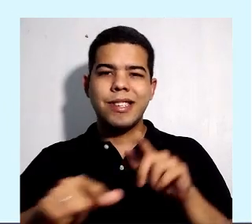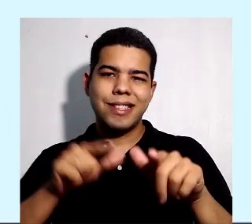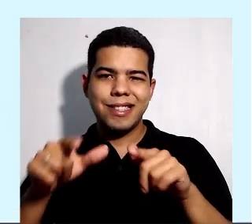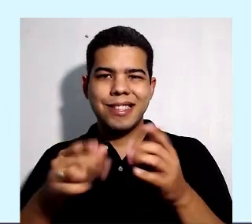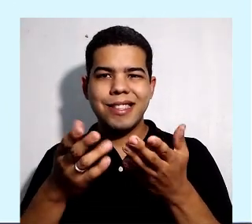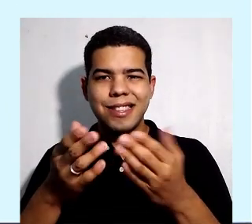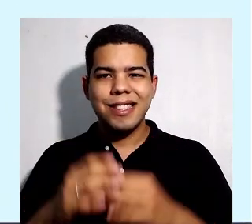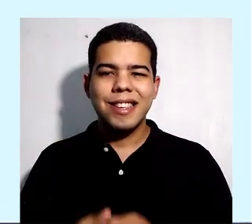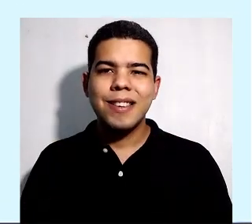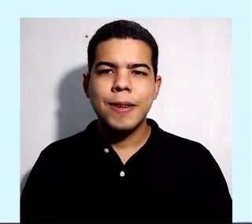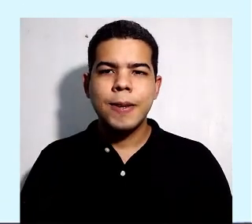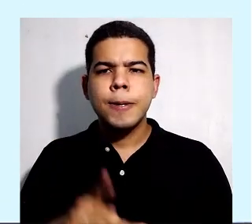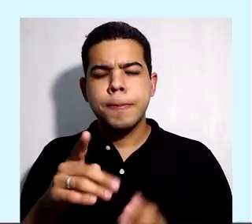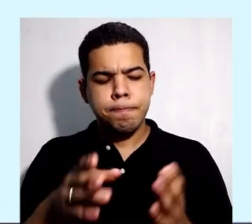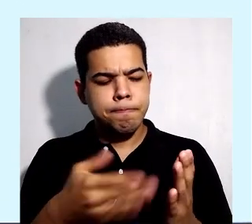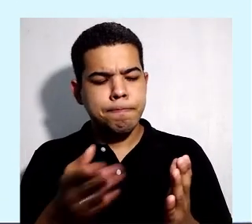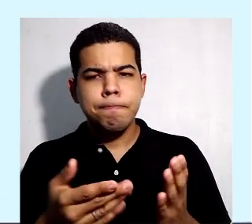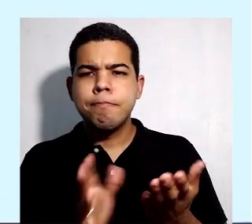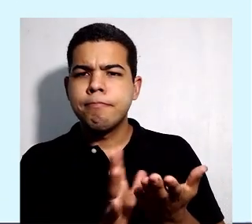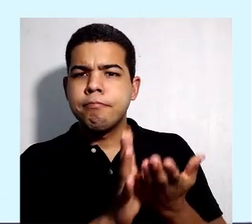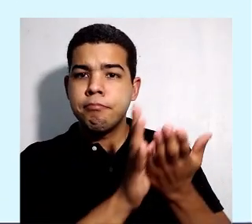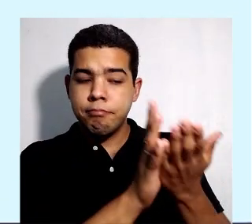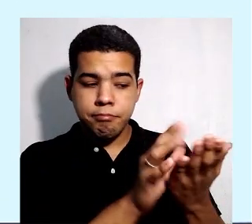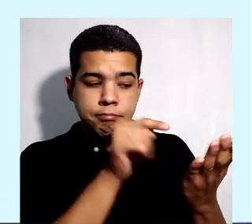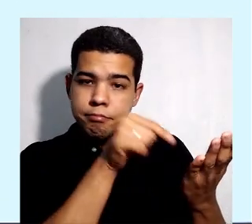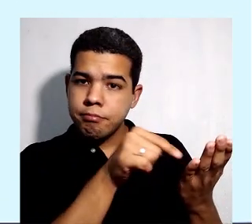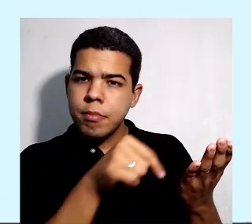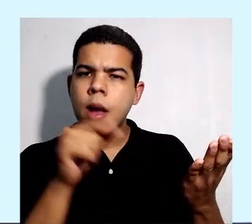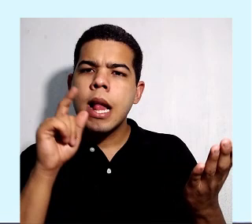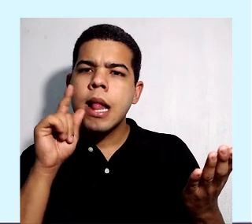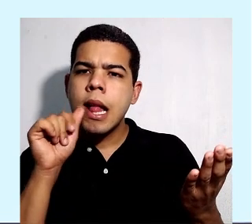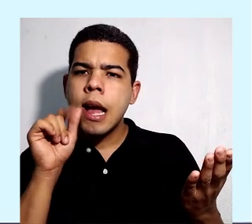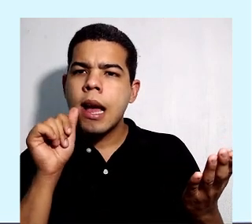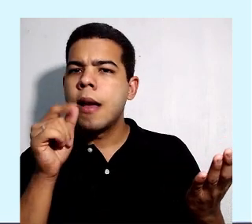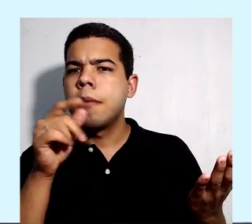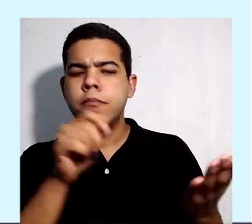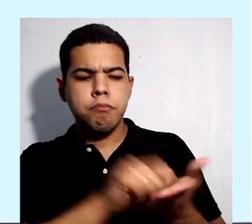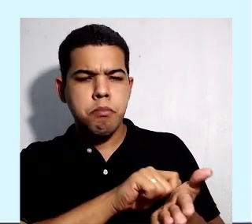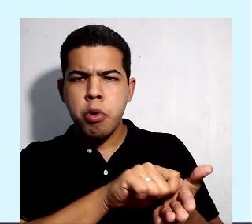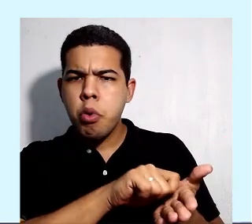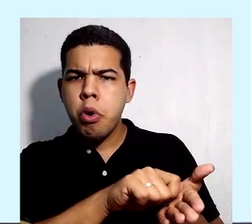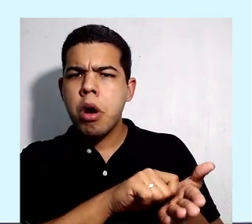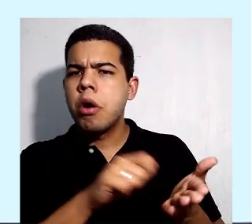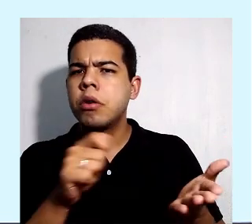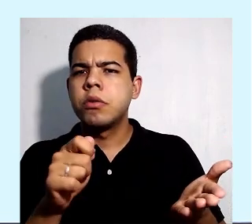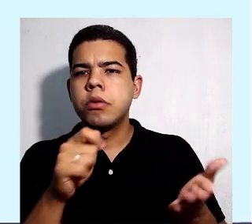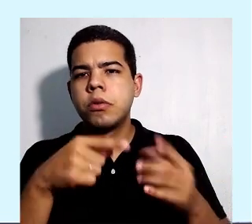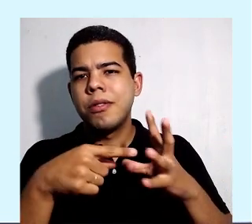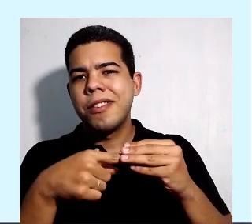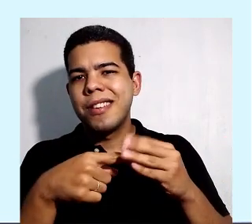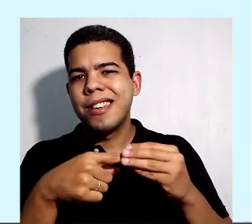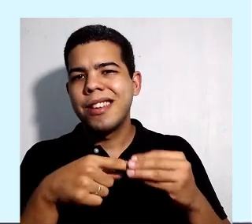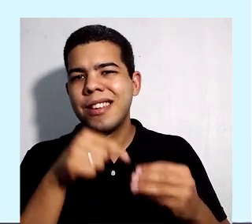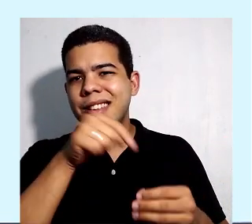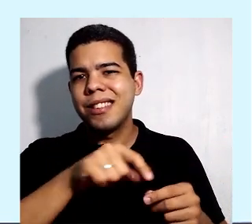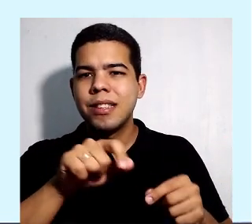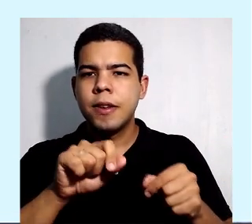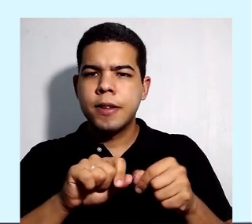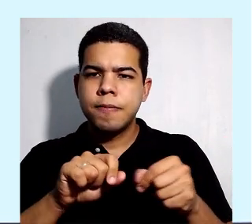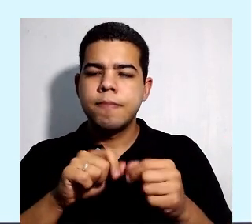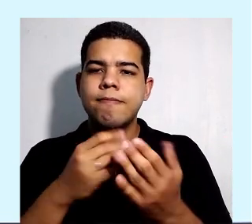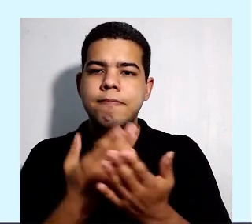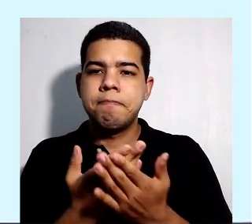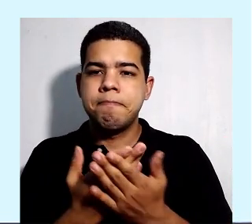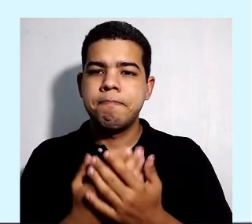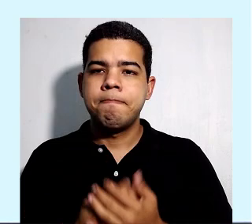Então eu peço que deixe seu caderninho aí ao lado, lápis, borracha e caneta, para a gente poder fazer aqui